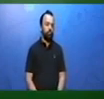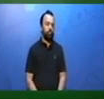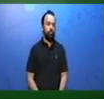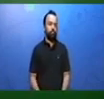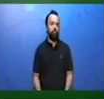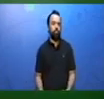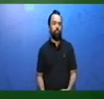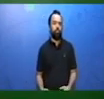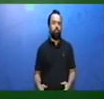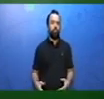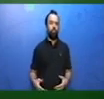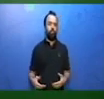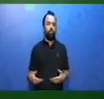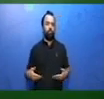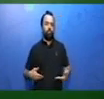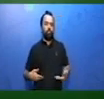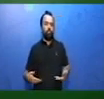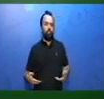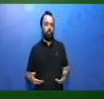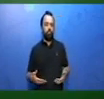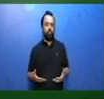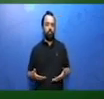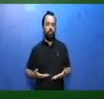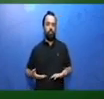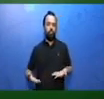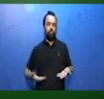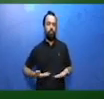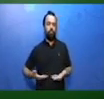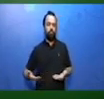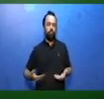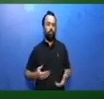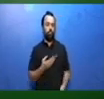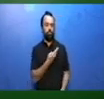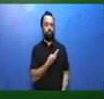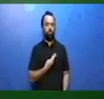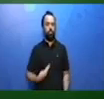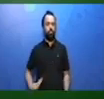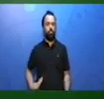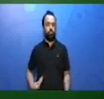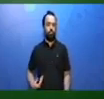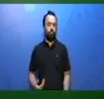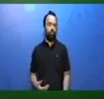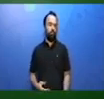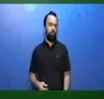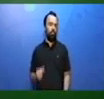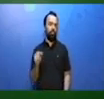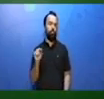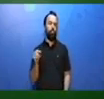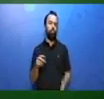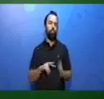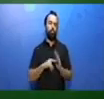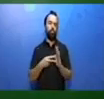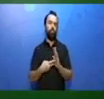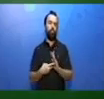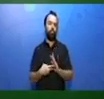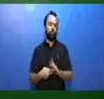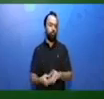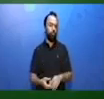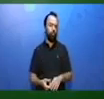Na página 114, os serviços públicos. Você sabe o que é um serviço público?